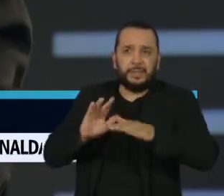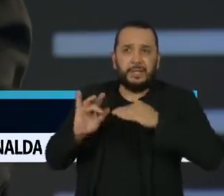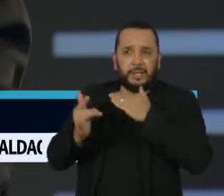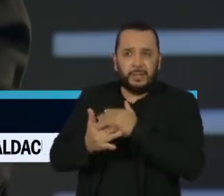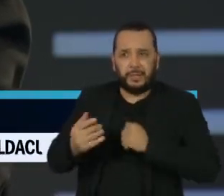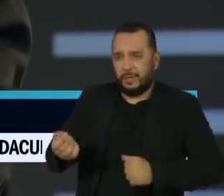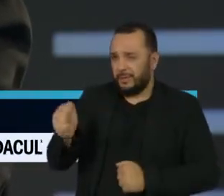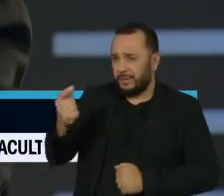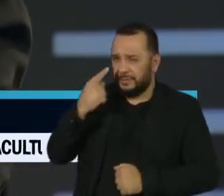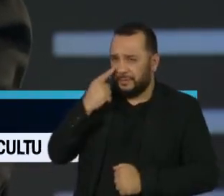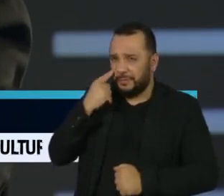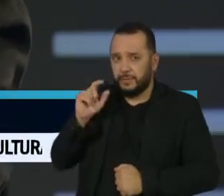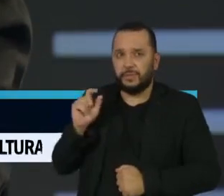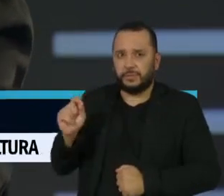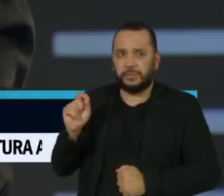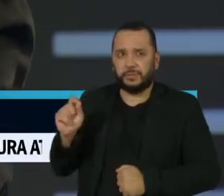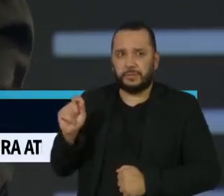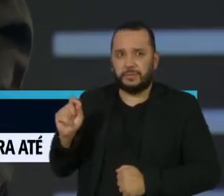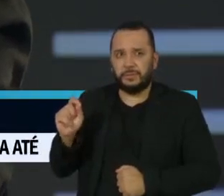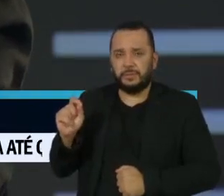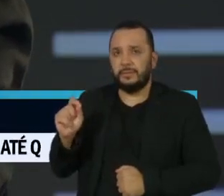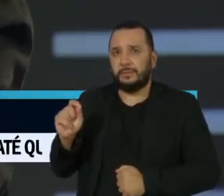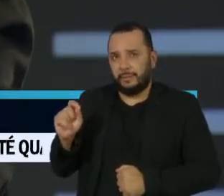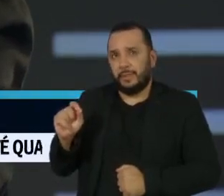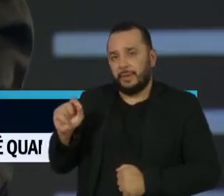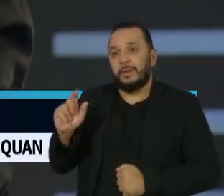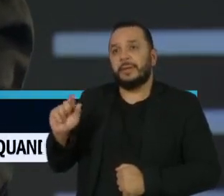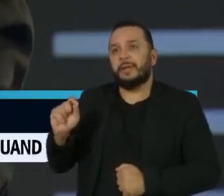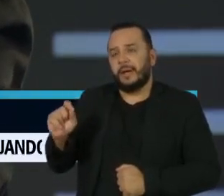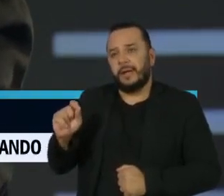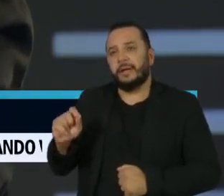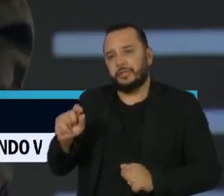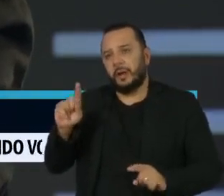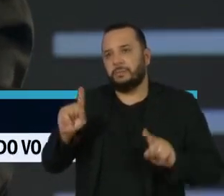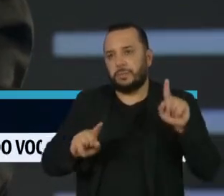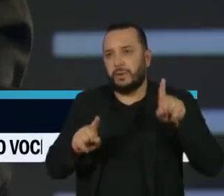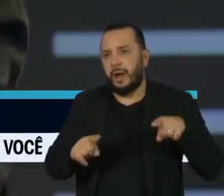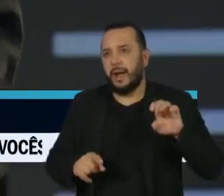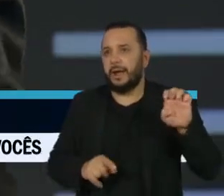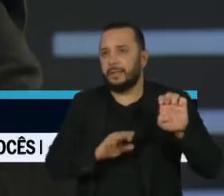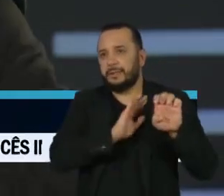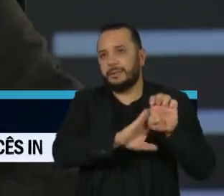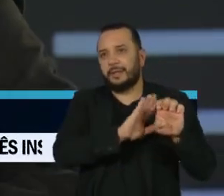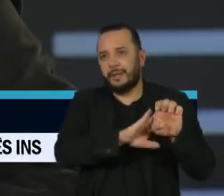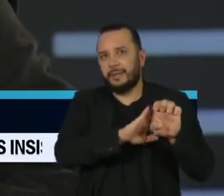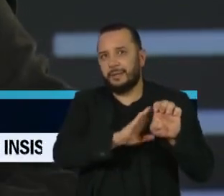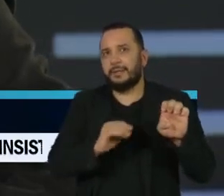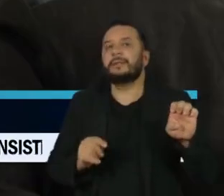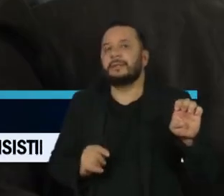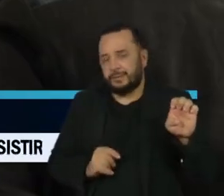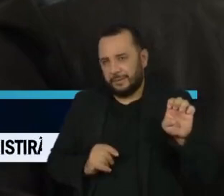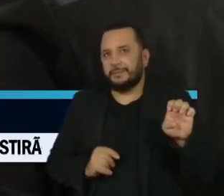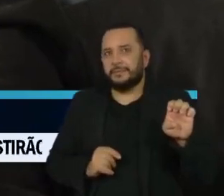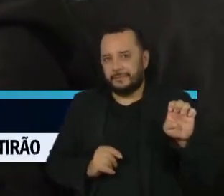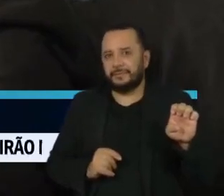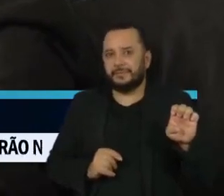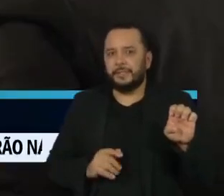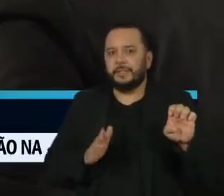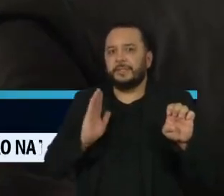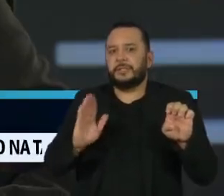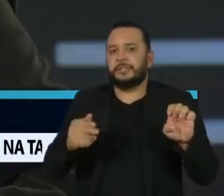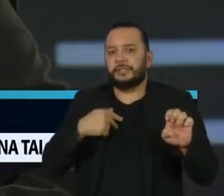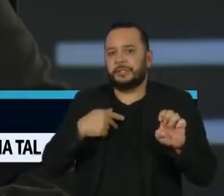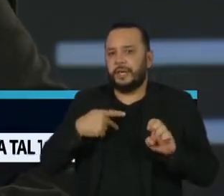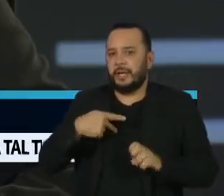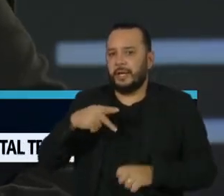que o favorito é um candidato de esquerda. Sim. Então, essa população, né? O Petro, uhum, né?